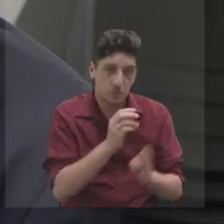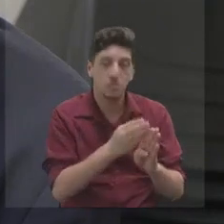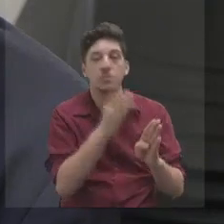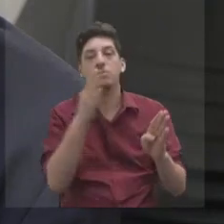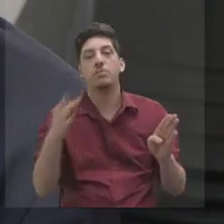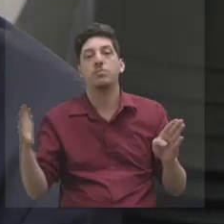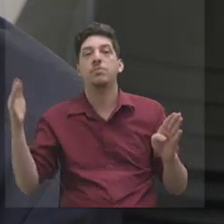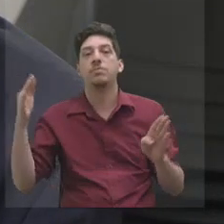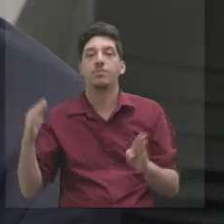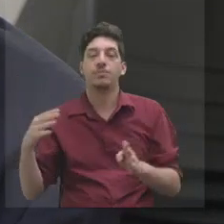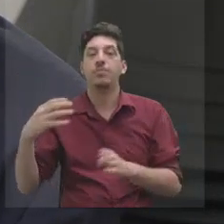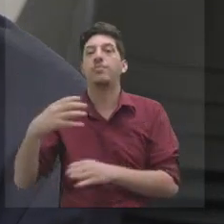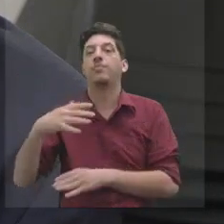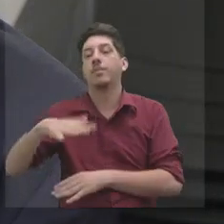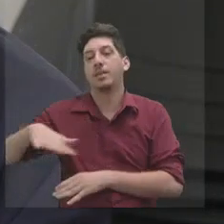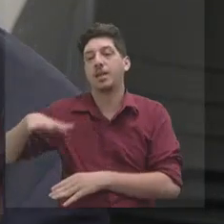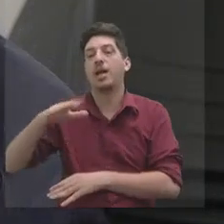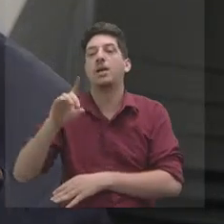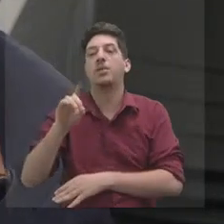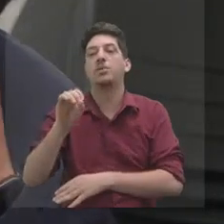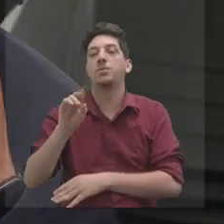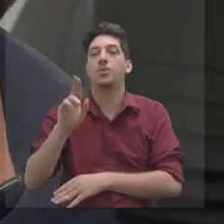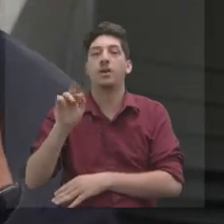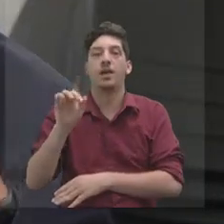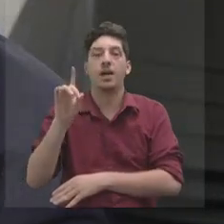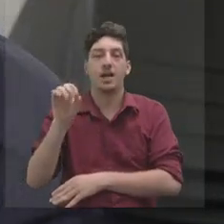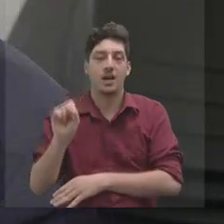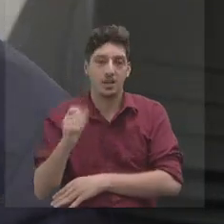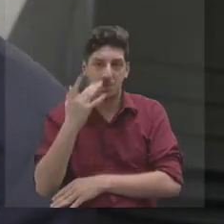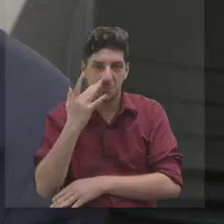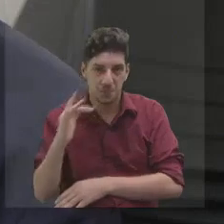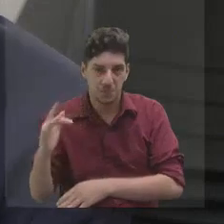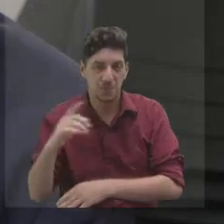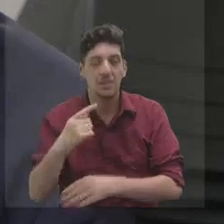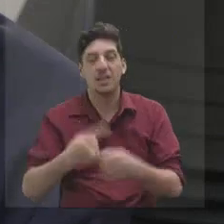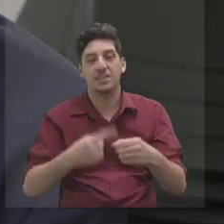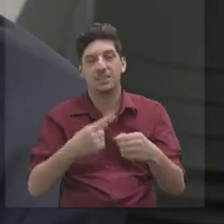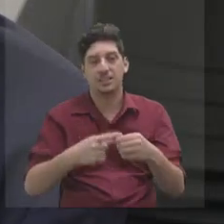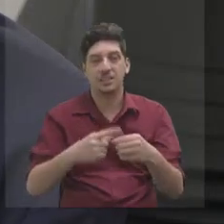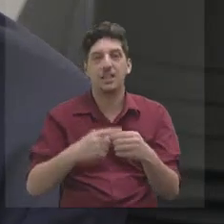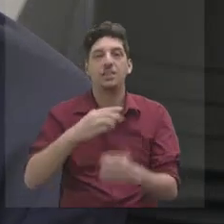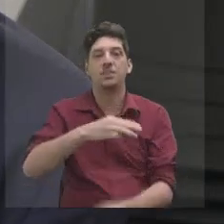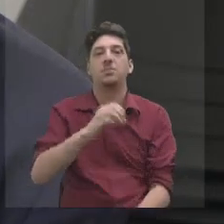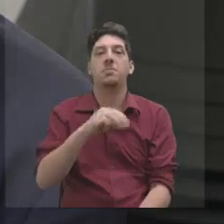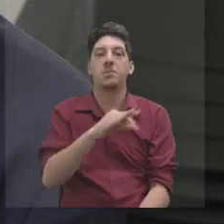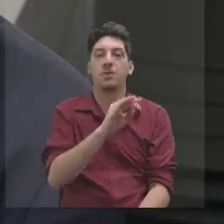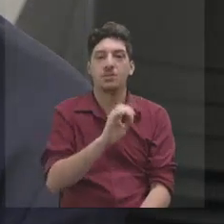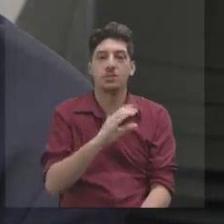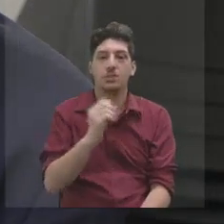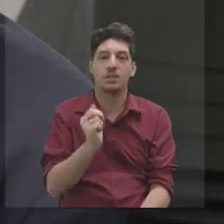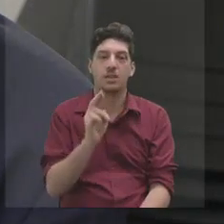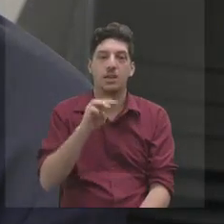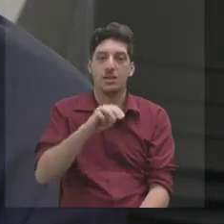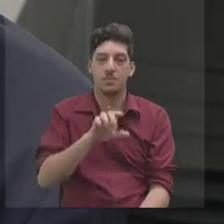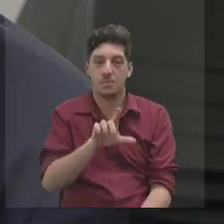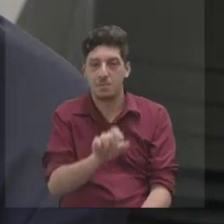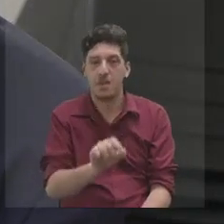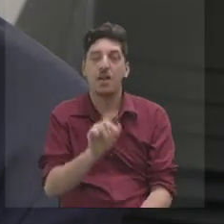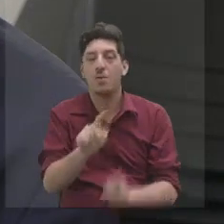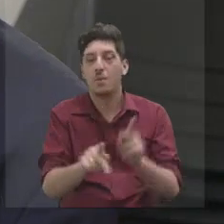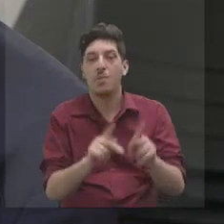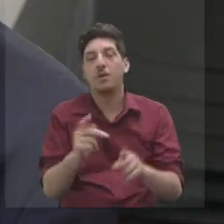até abadidos Dourados passando por uma cidade média que a Cidade de Monte Carmelo com as pessoas de toda aquela região